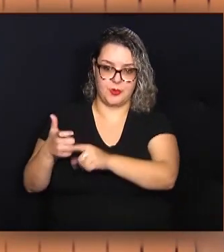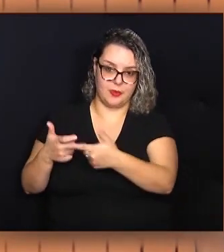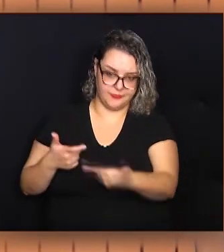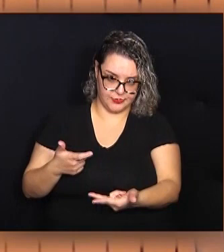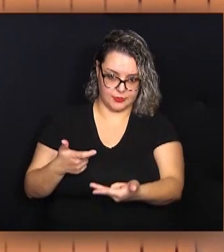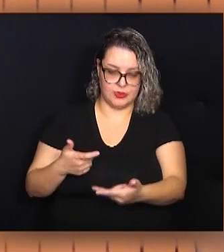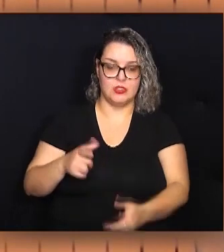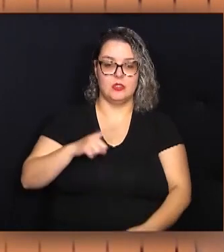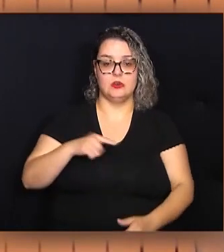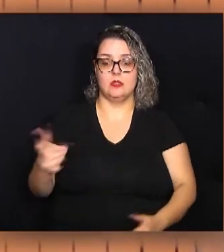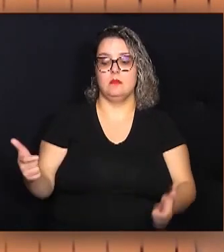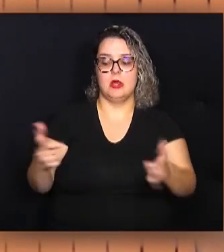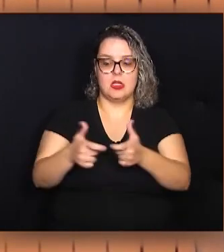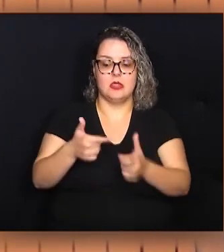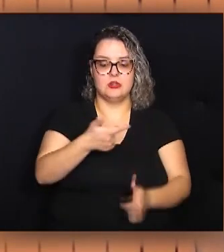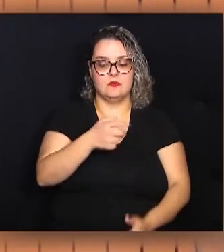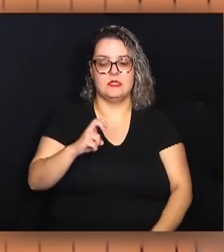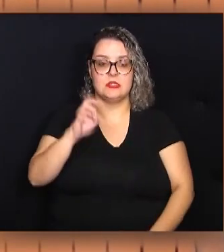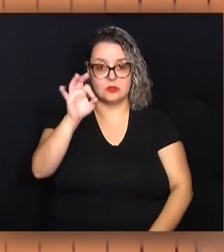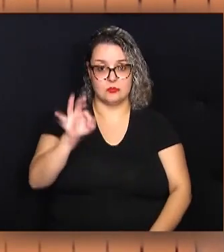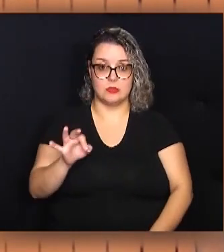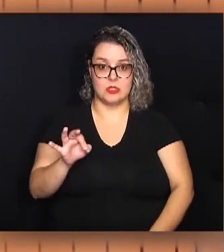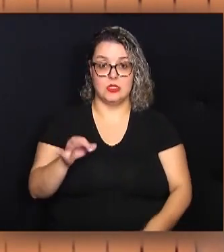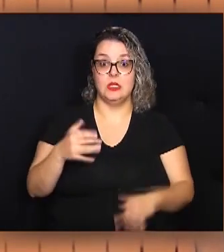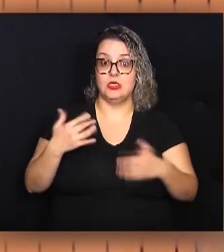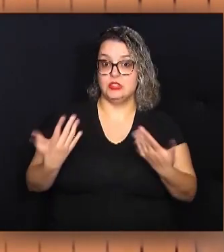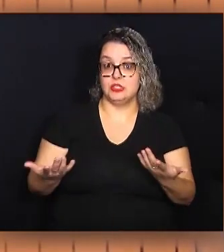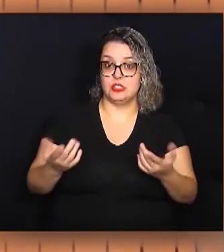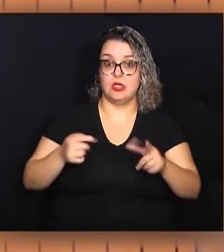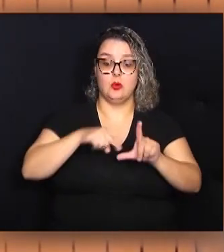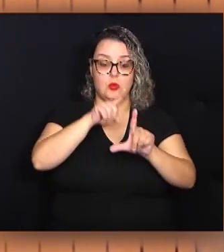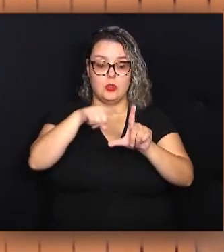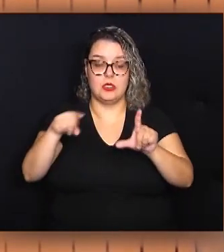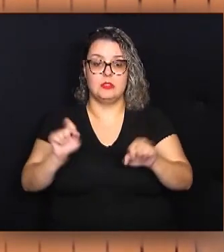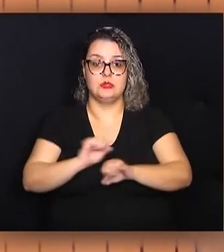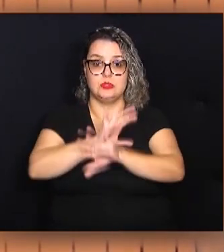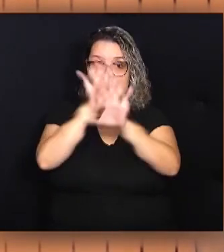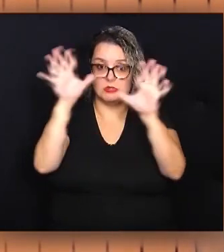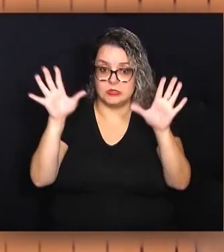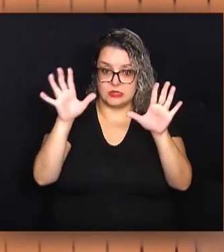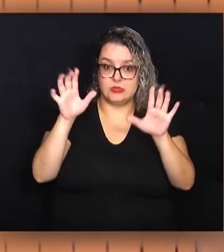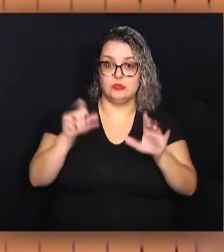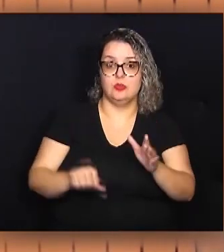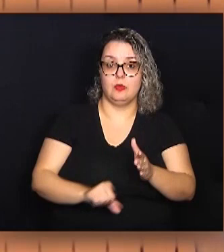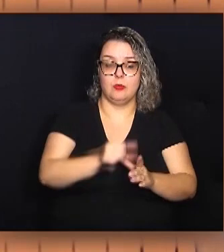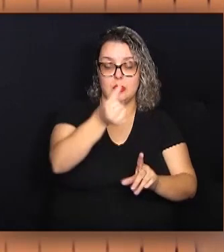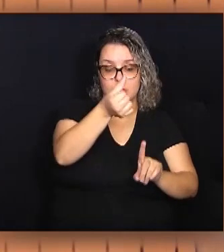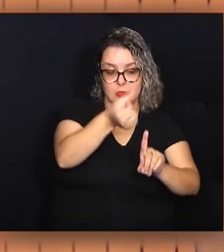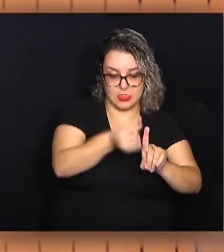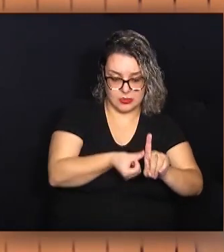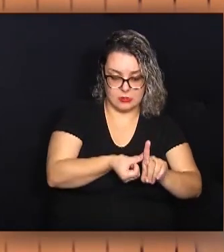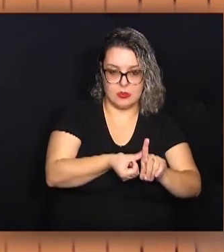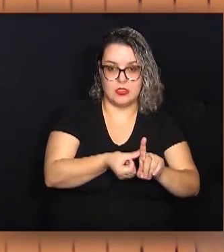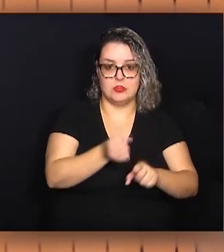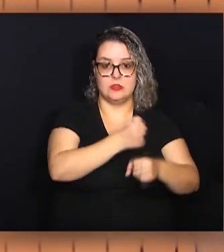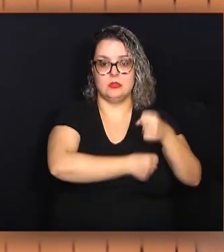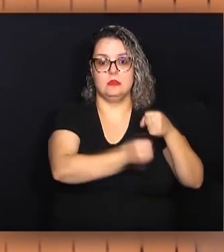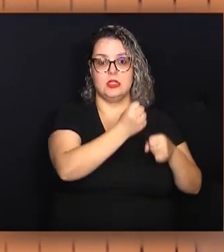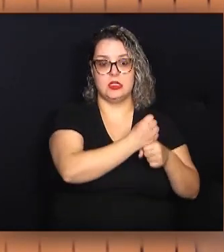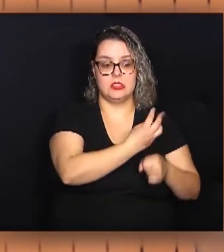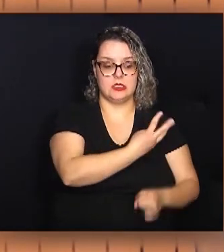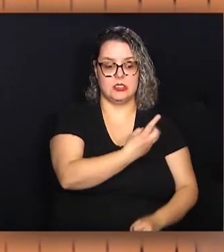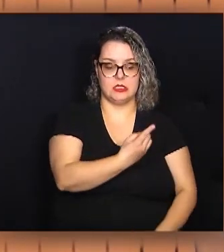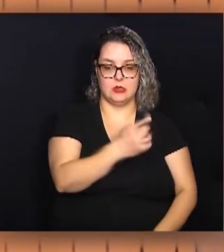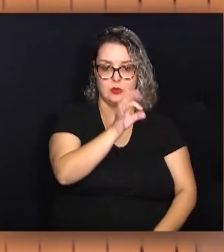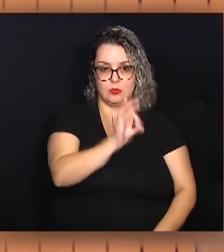de 25%. Já o índice de esclarecimento no primeiro semestre do ano passado foi de 31%